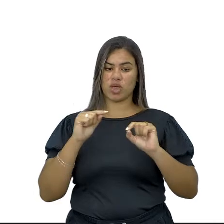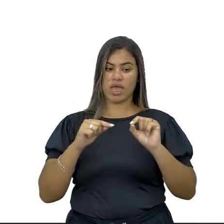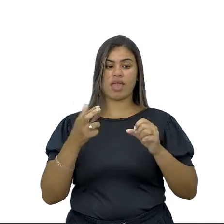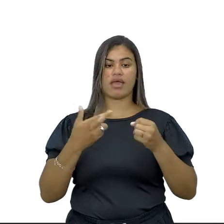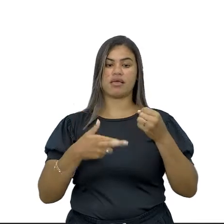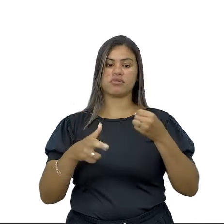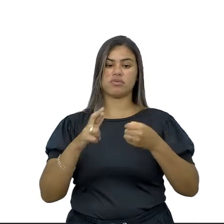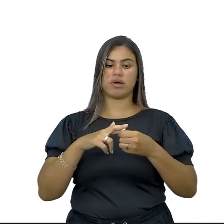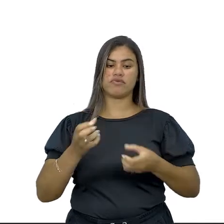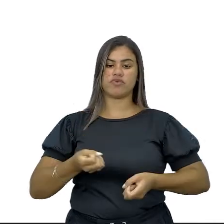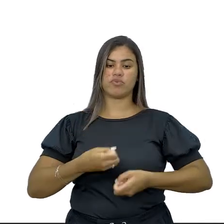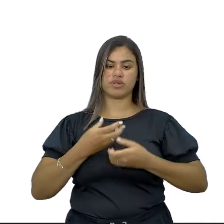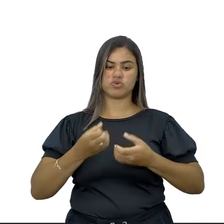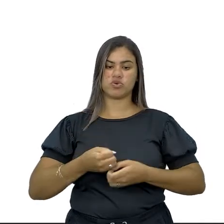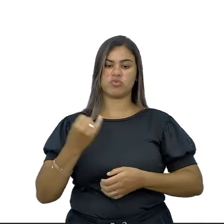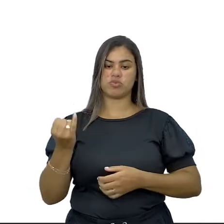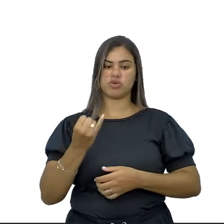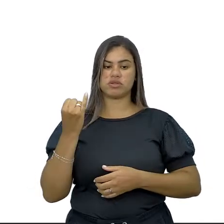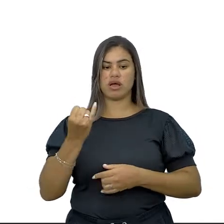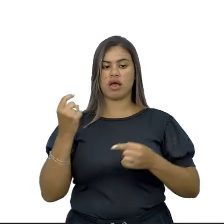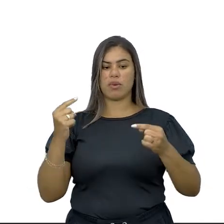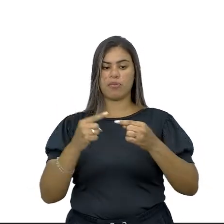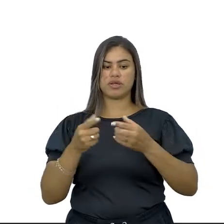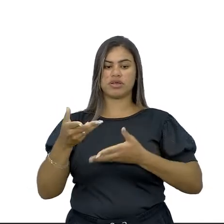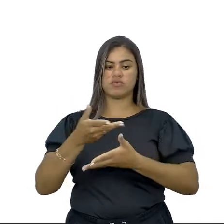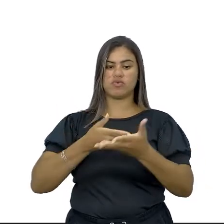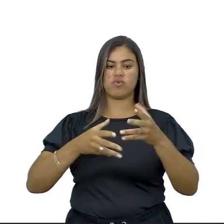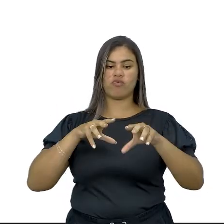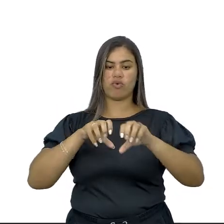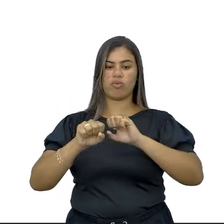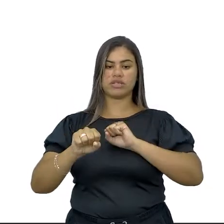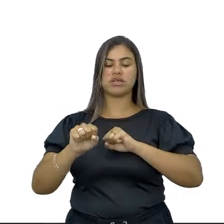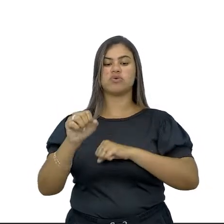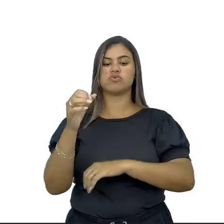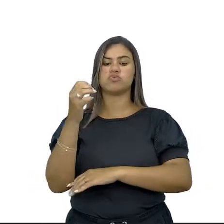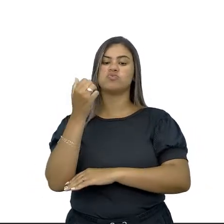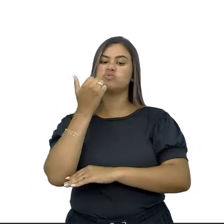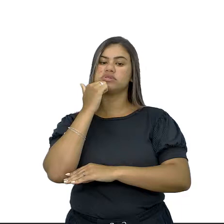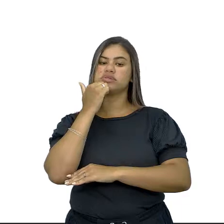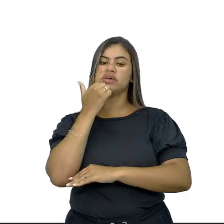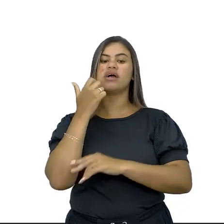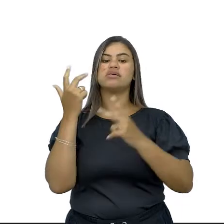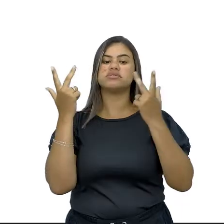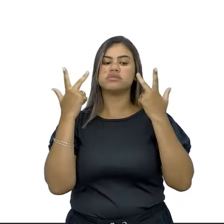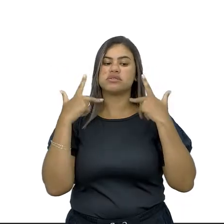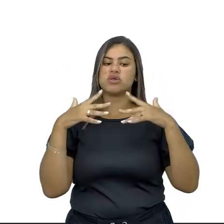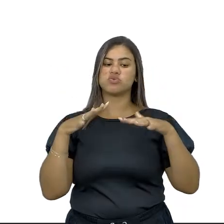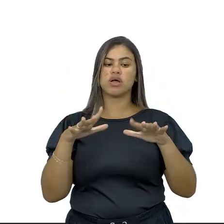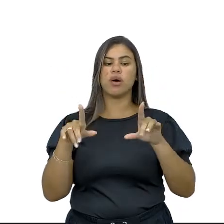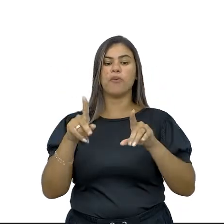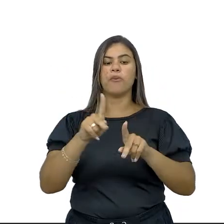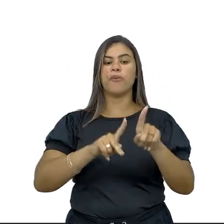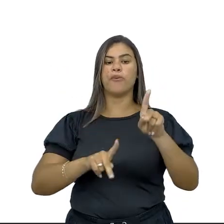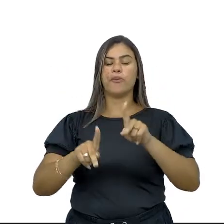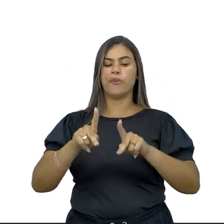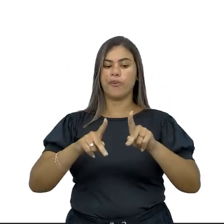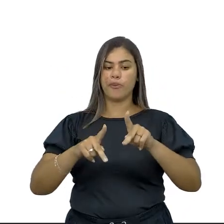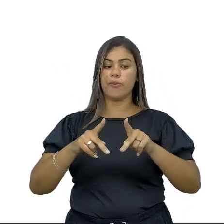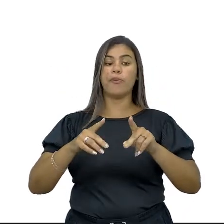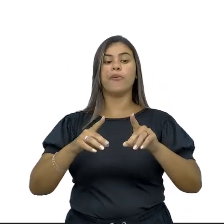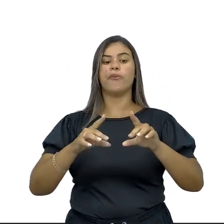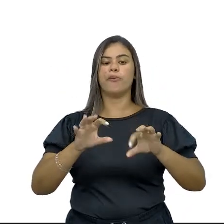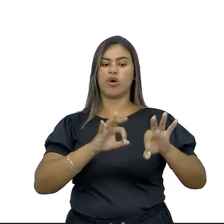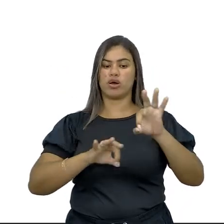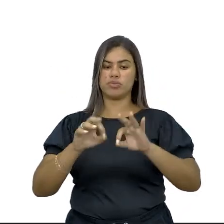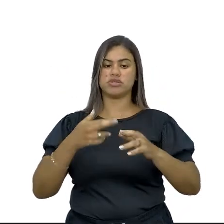retomar algumas informações importantes sobre a dinâmica das formações de ciências da natureza do Programa de Recuperação e